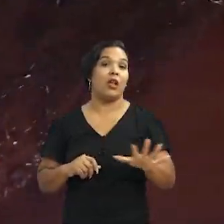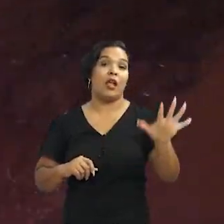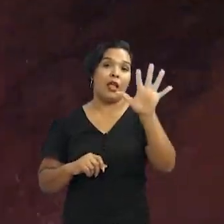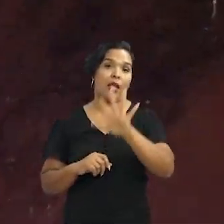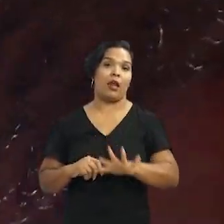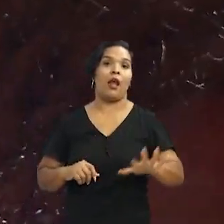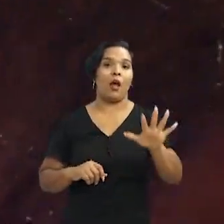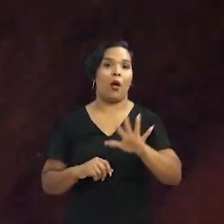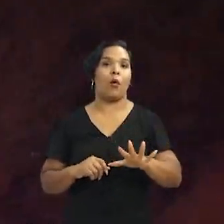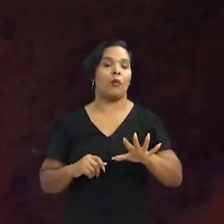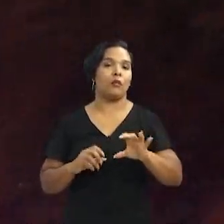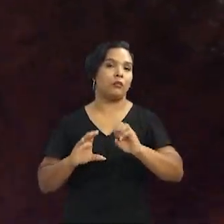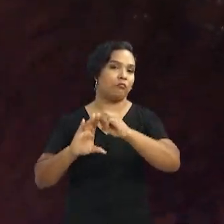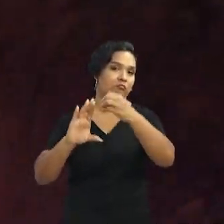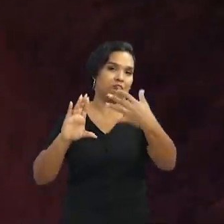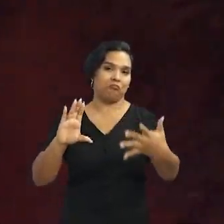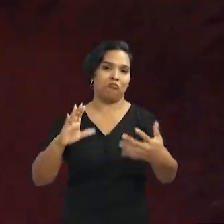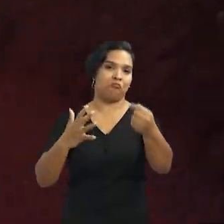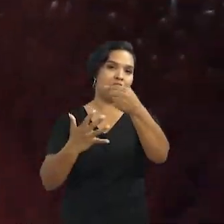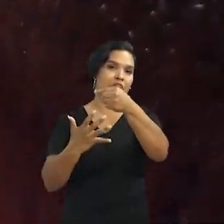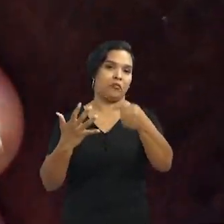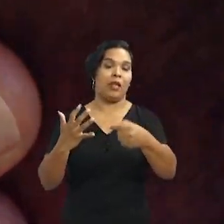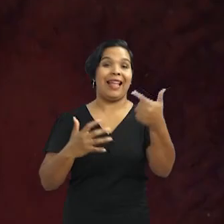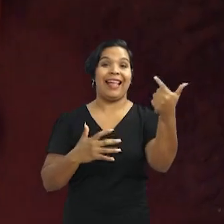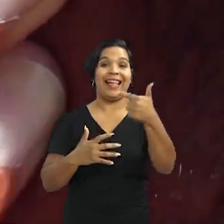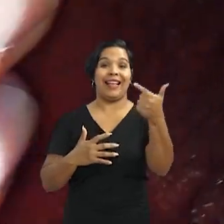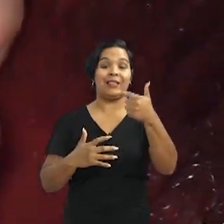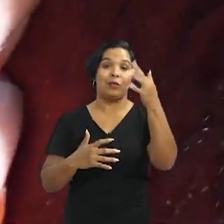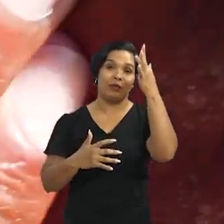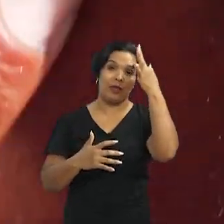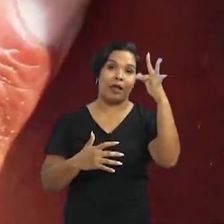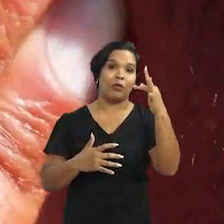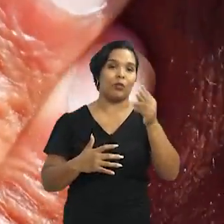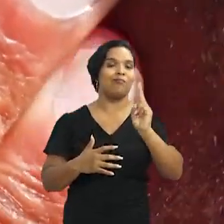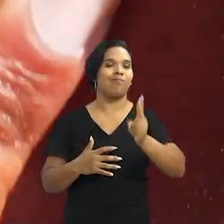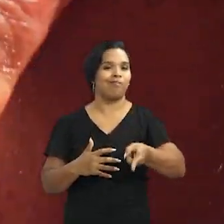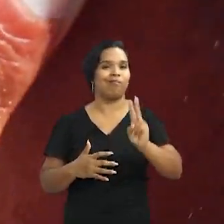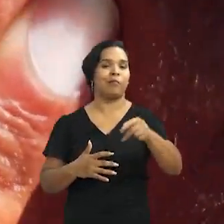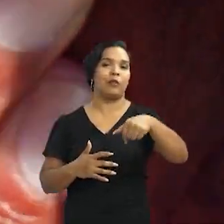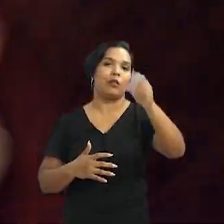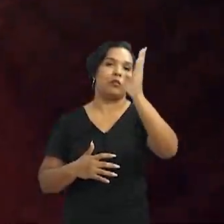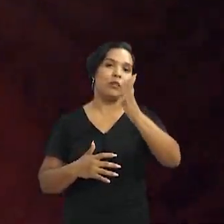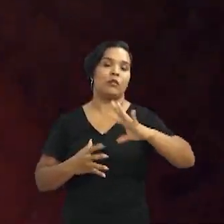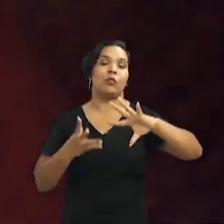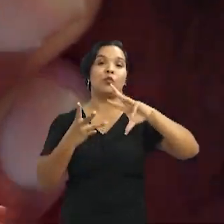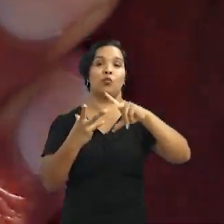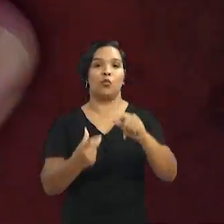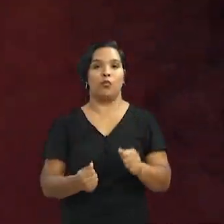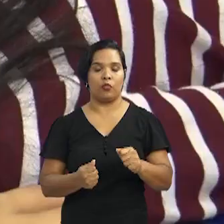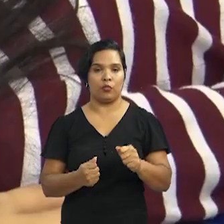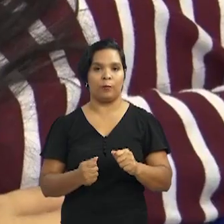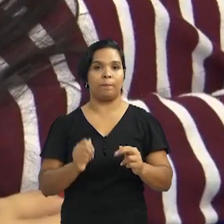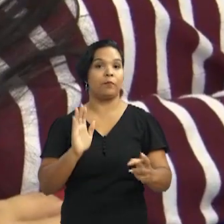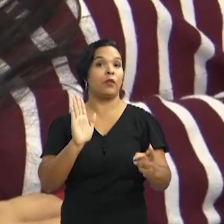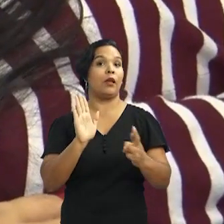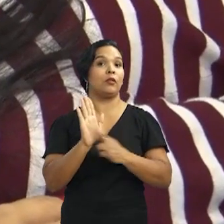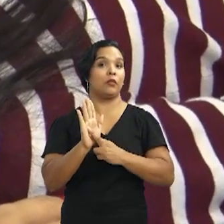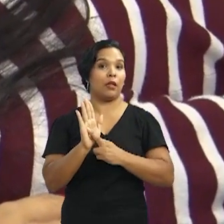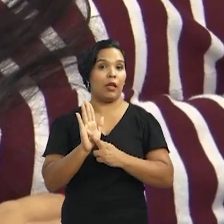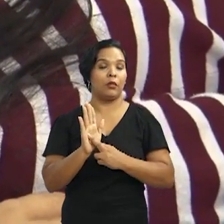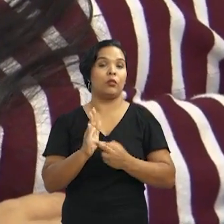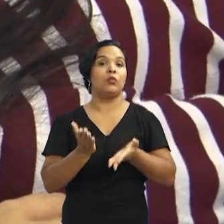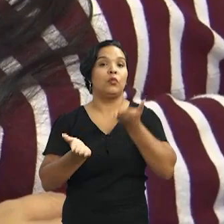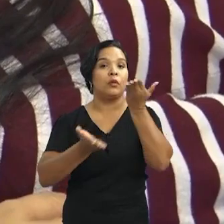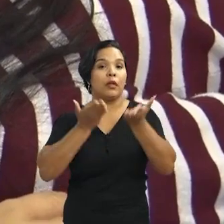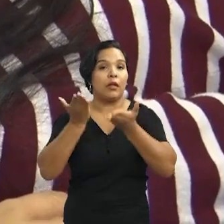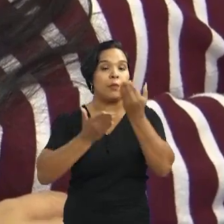cabeça, em geral, independente da sua classificação, é a segunda dor crônica mais prevalente no Brasil e no mundo. Com os resultados